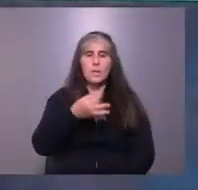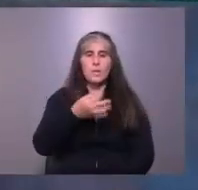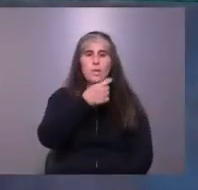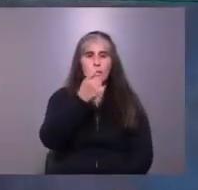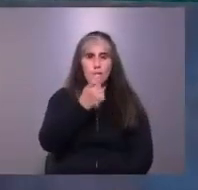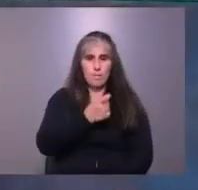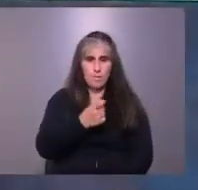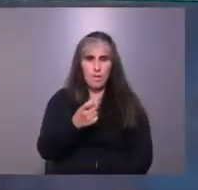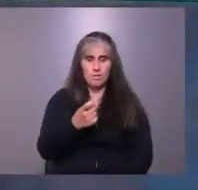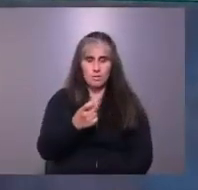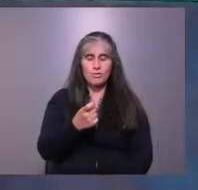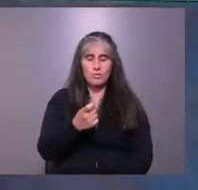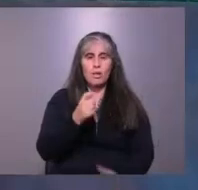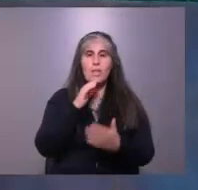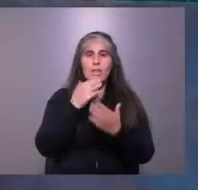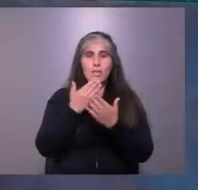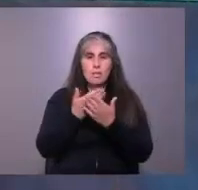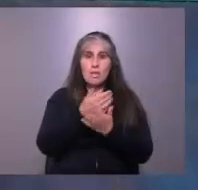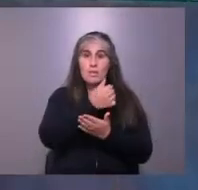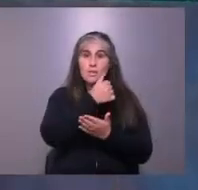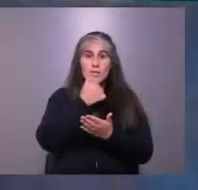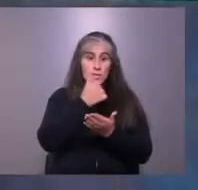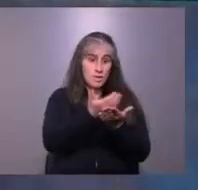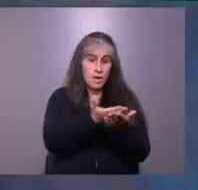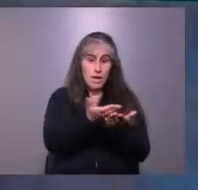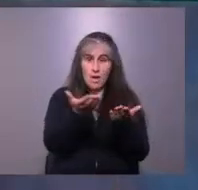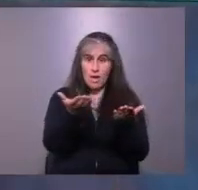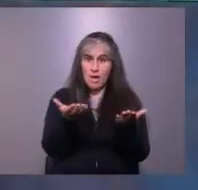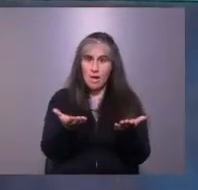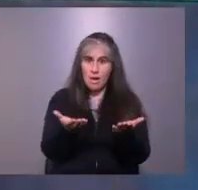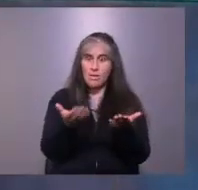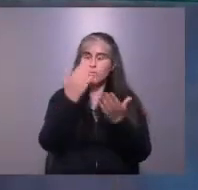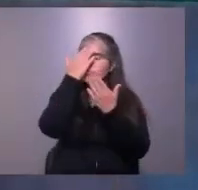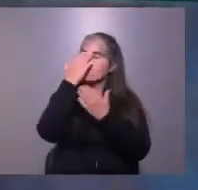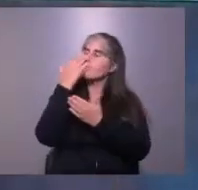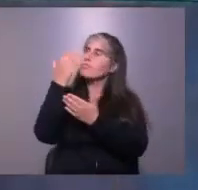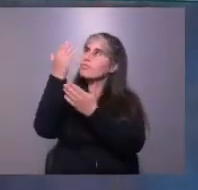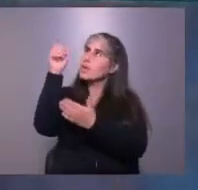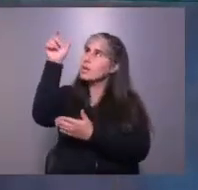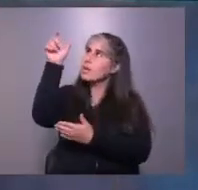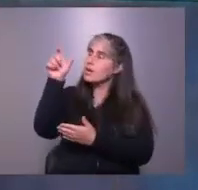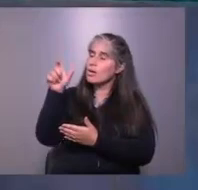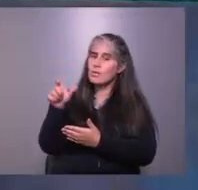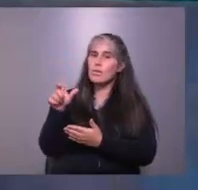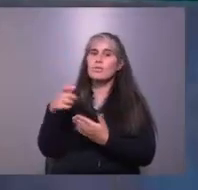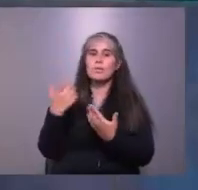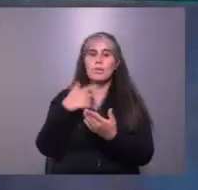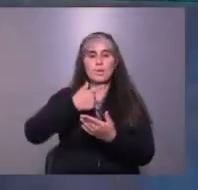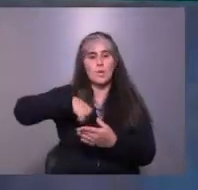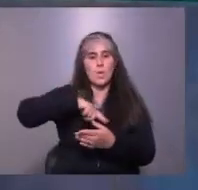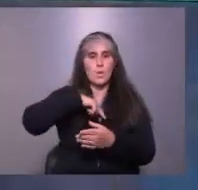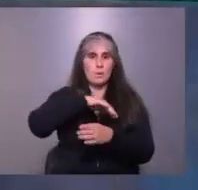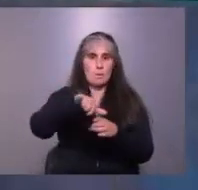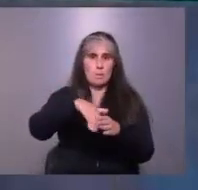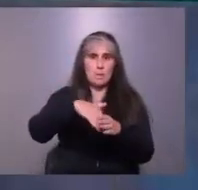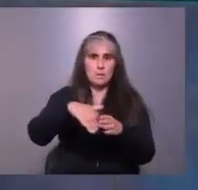paz, fazei que esta oblação vos glorifique dignamente e que a nossa participação